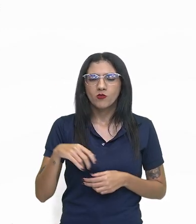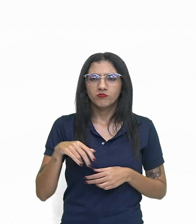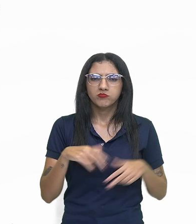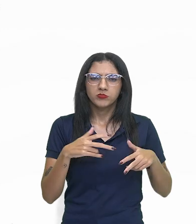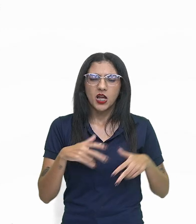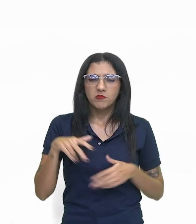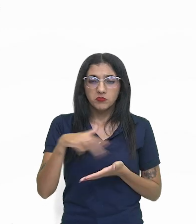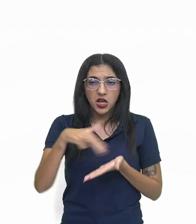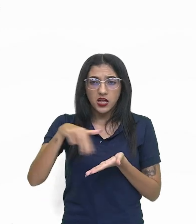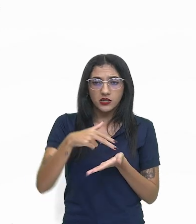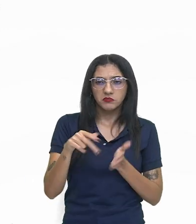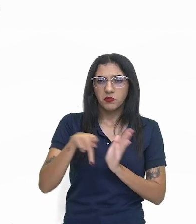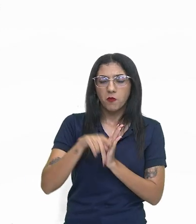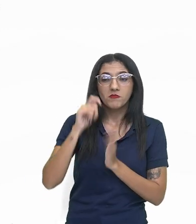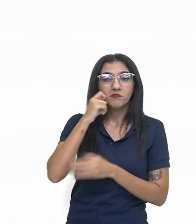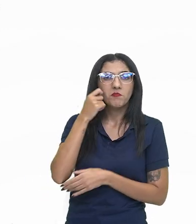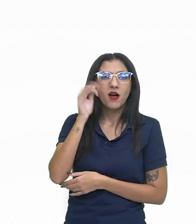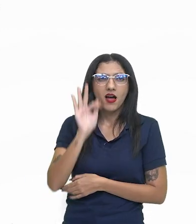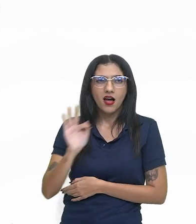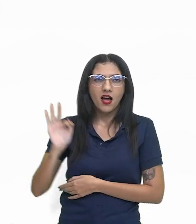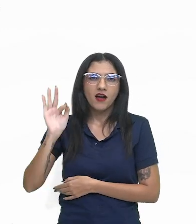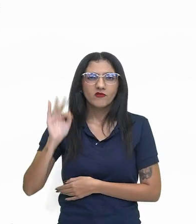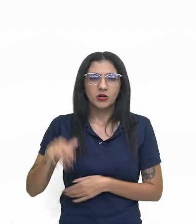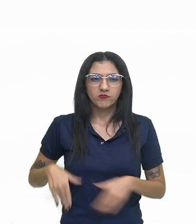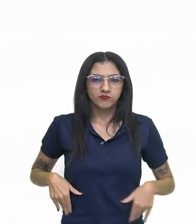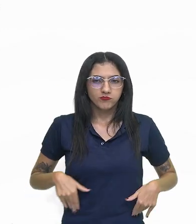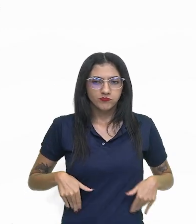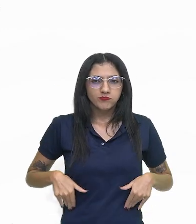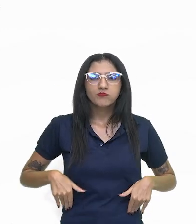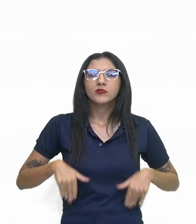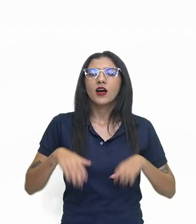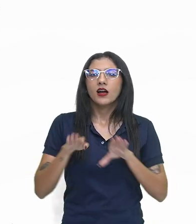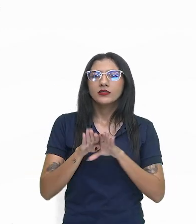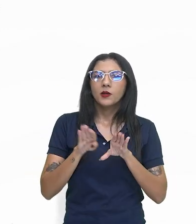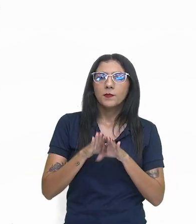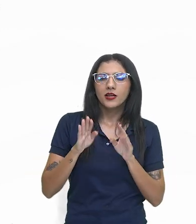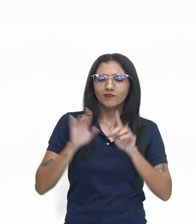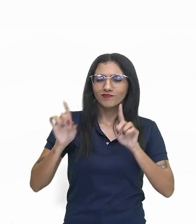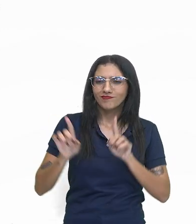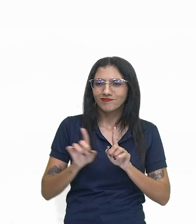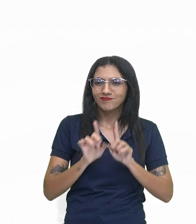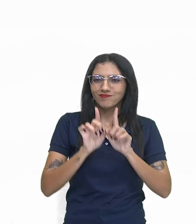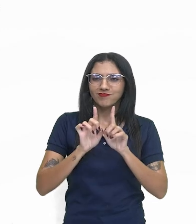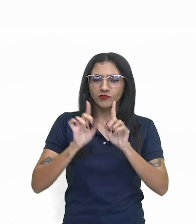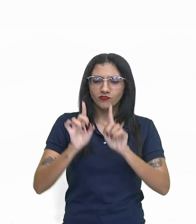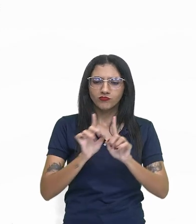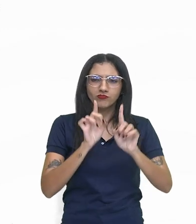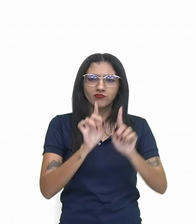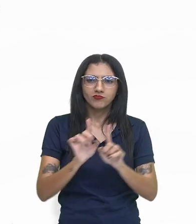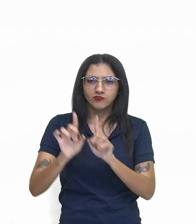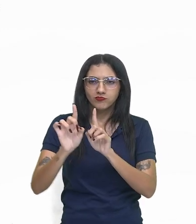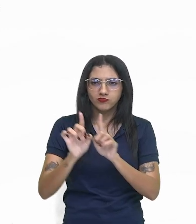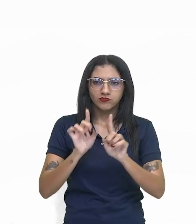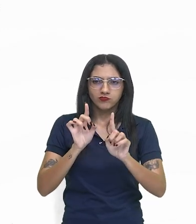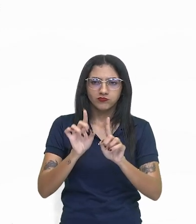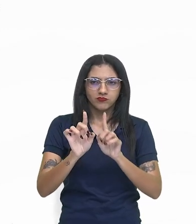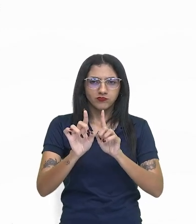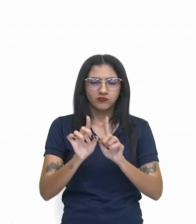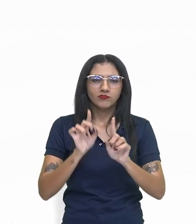é a herança dos negros, dançar com a formação de casais, que geralmente ali tem características da